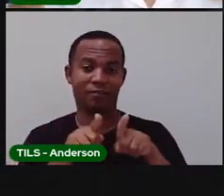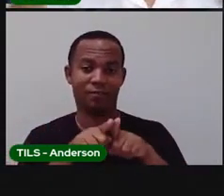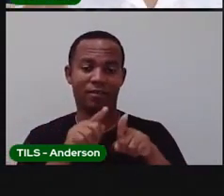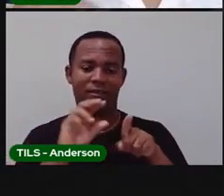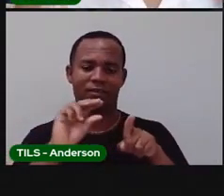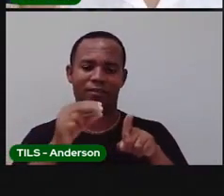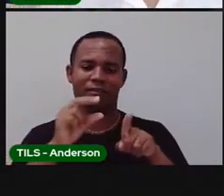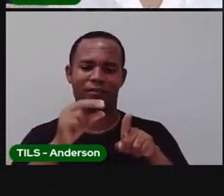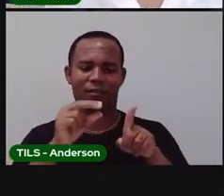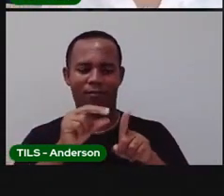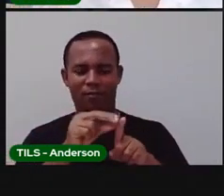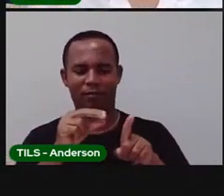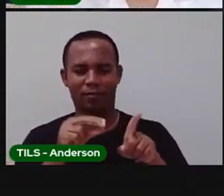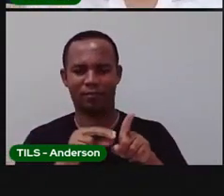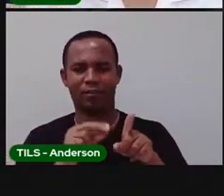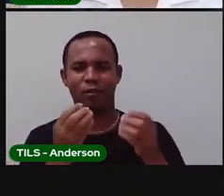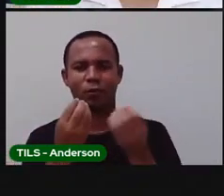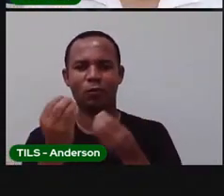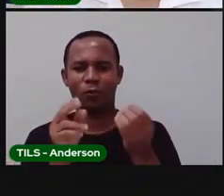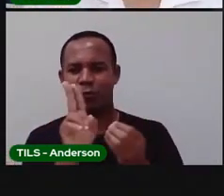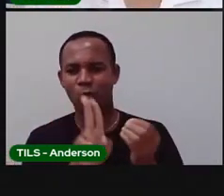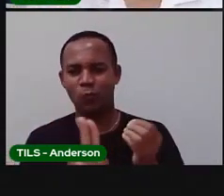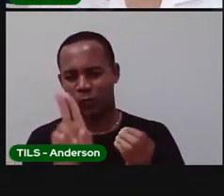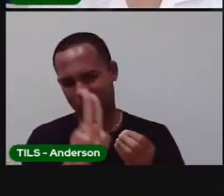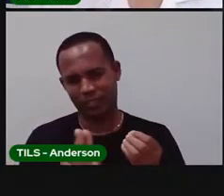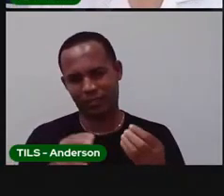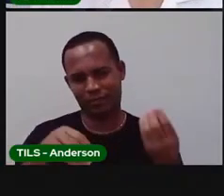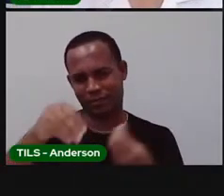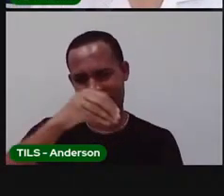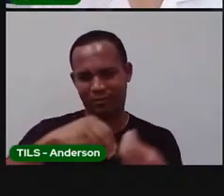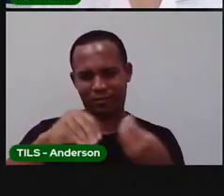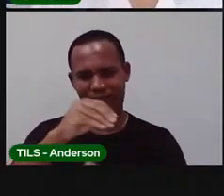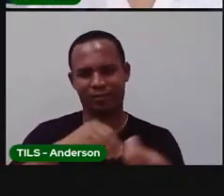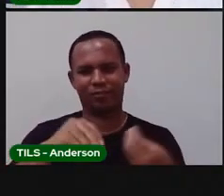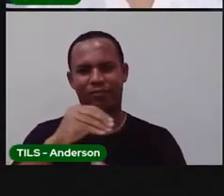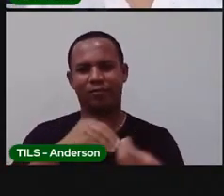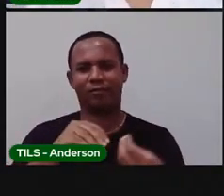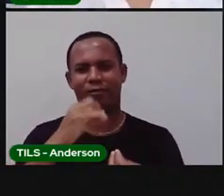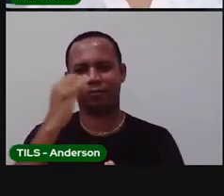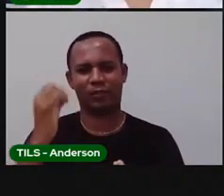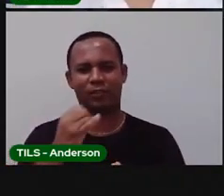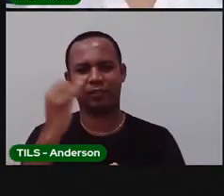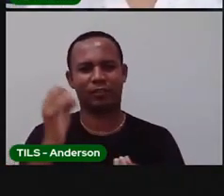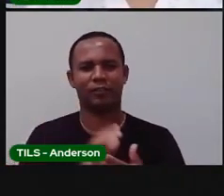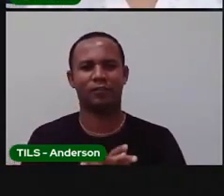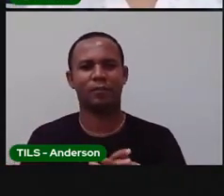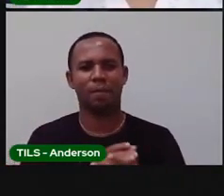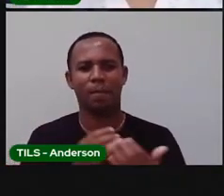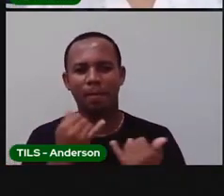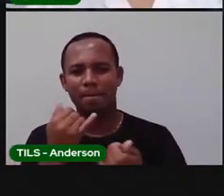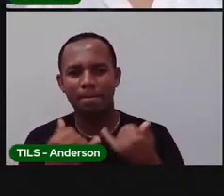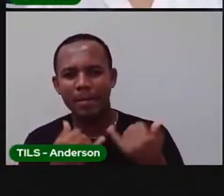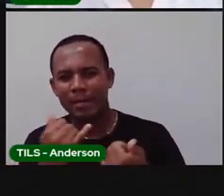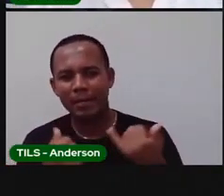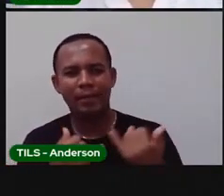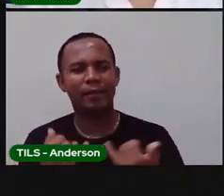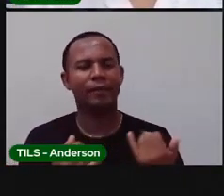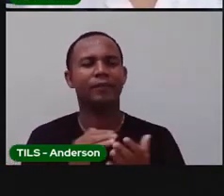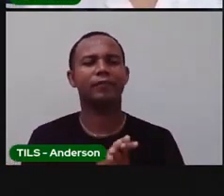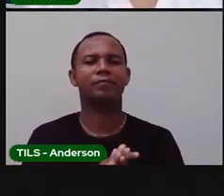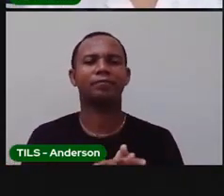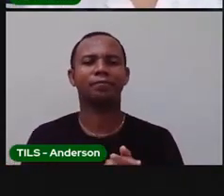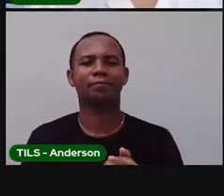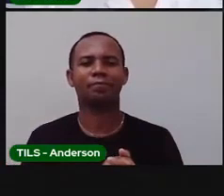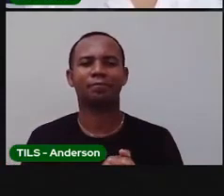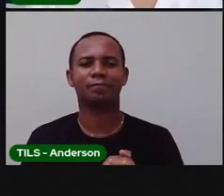é reutilizando e reciclando. Então, aqui, brinquedos e o símbolo da